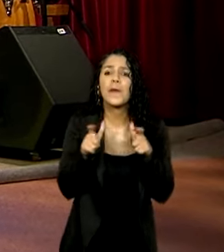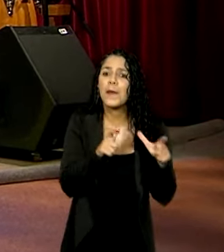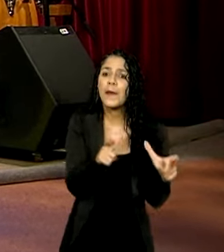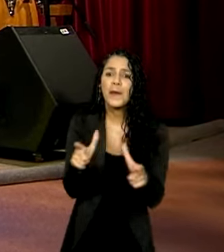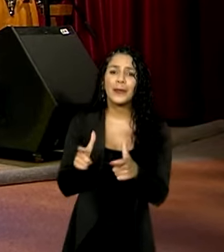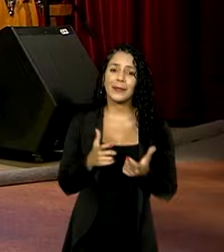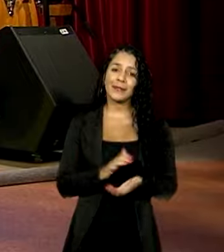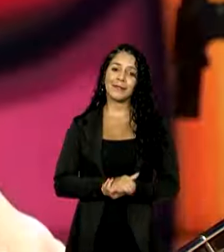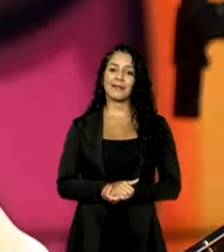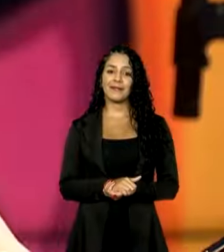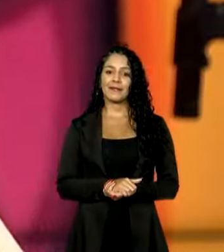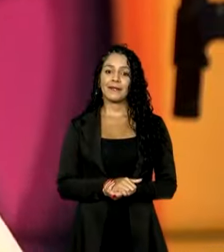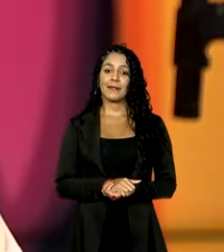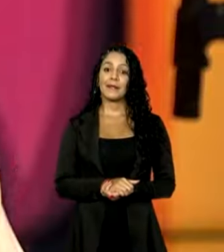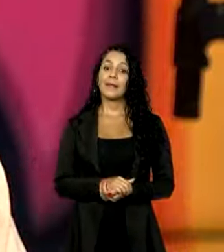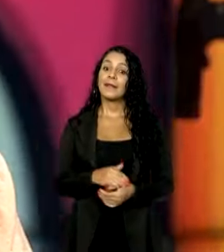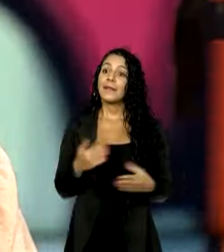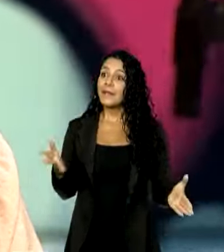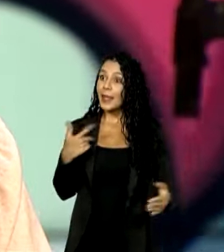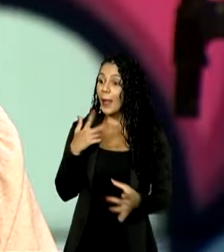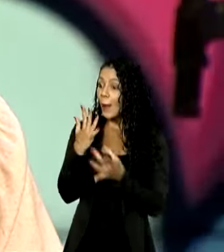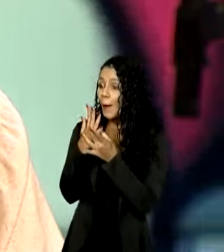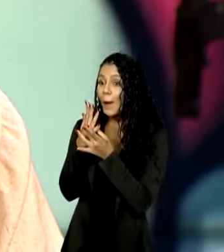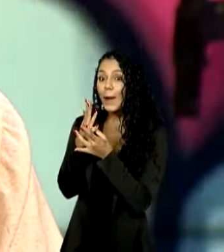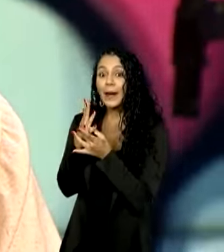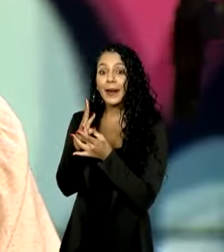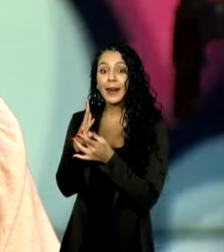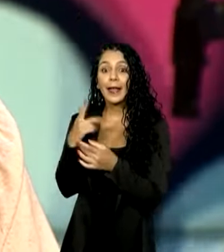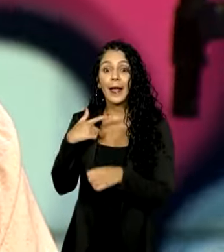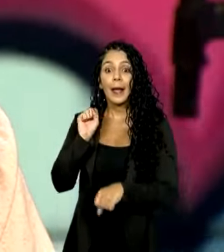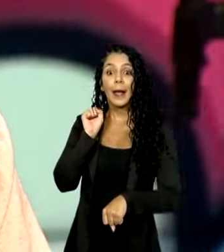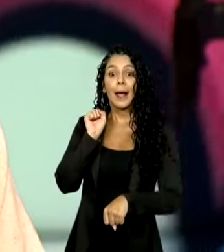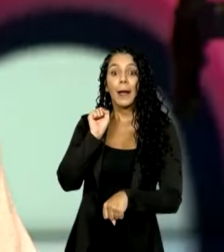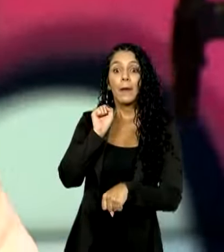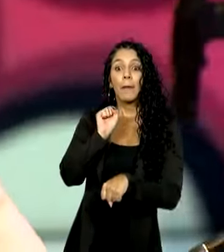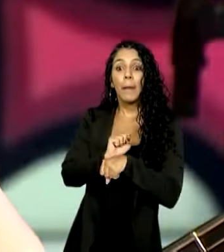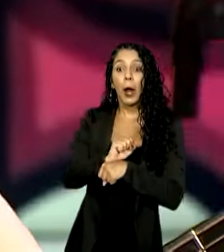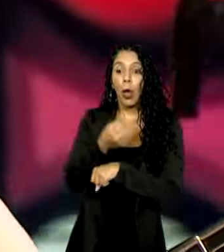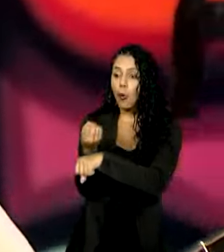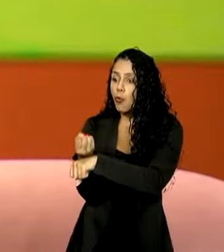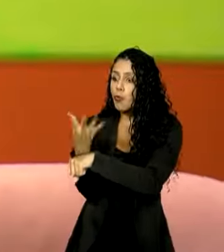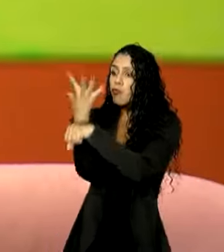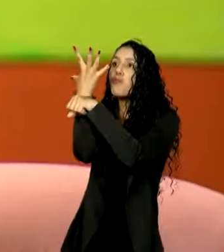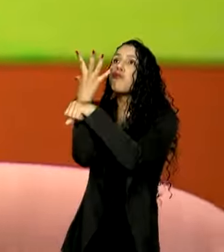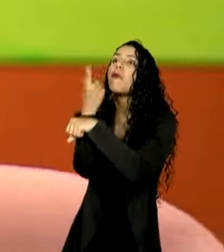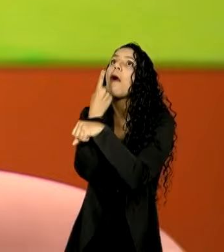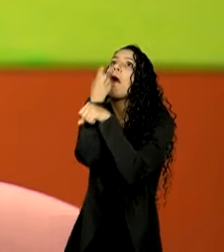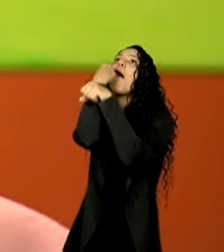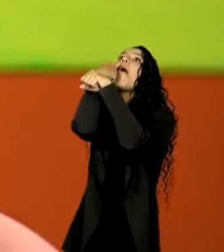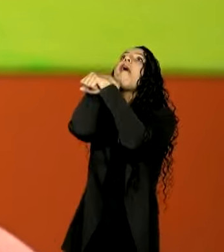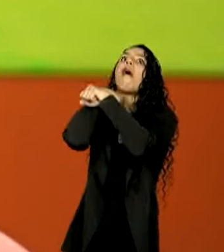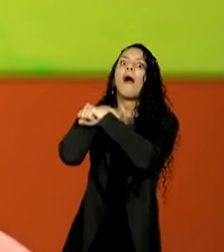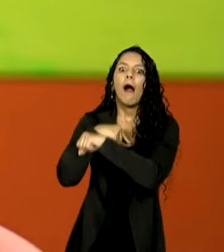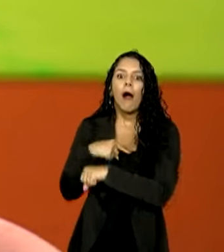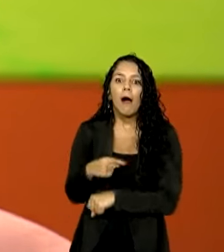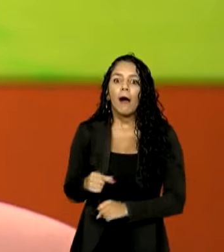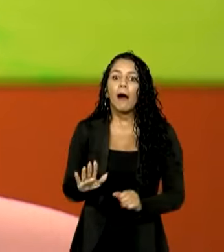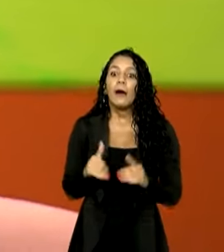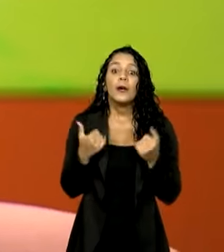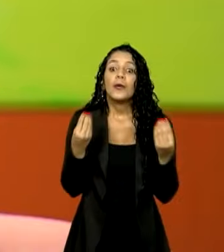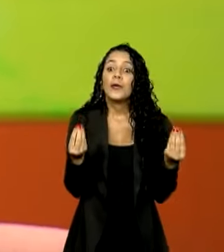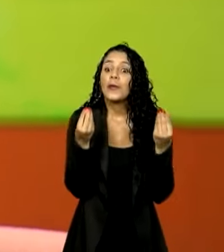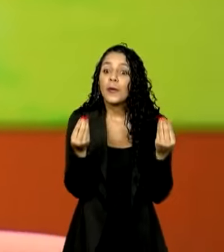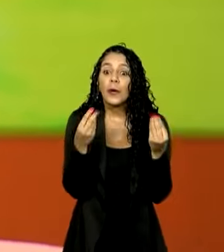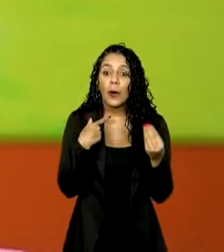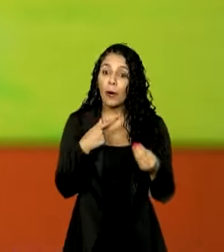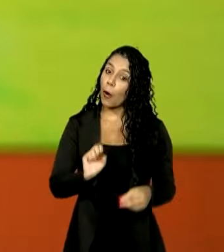onde? Ele parou na goela da baleia, ou foi pro